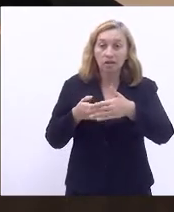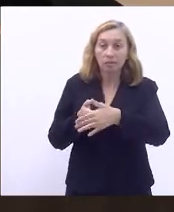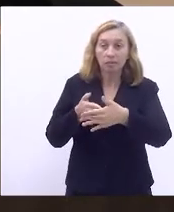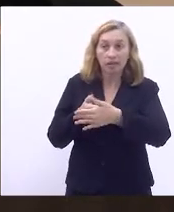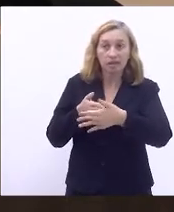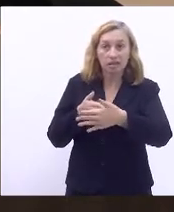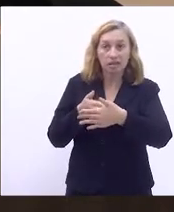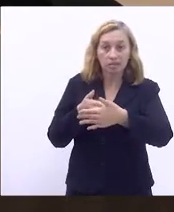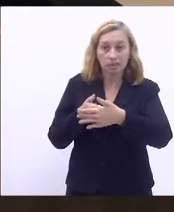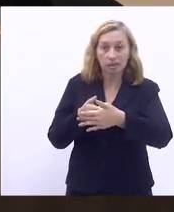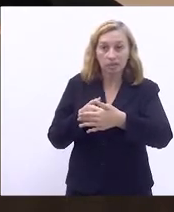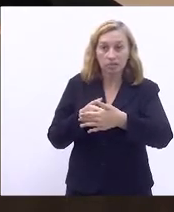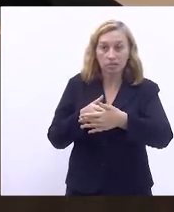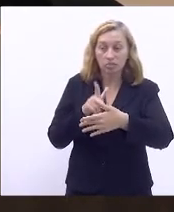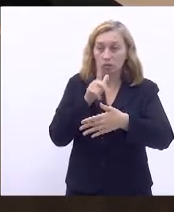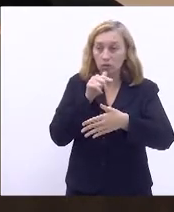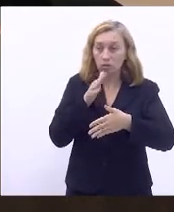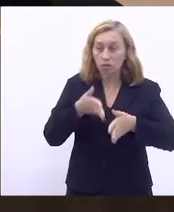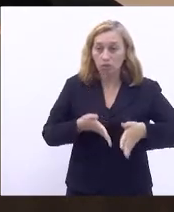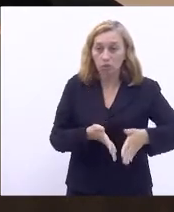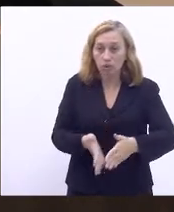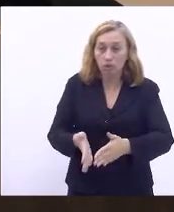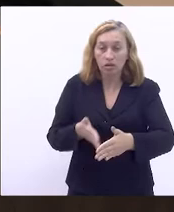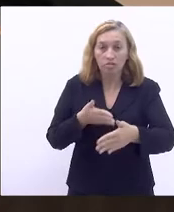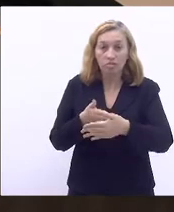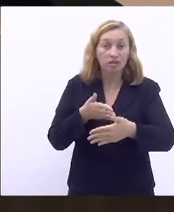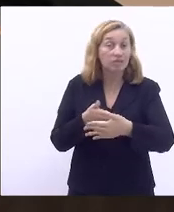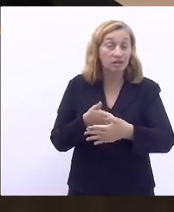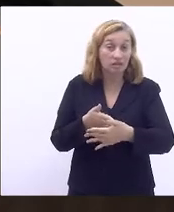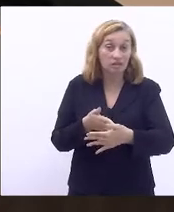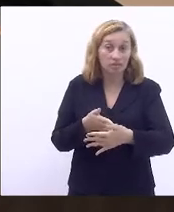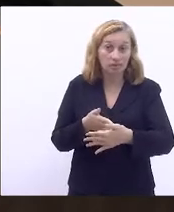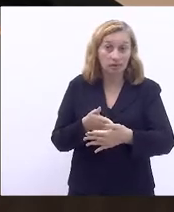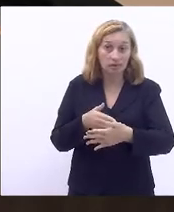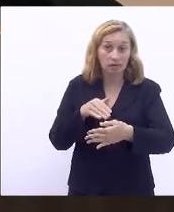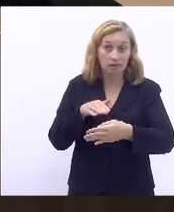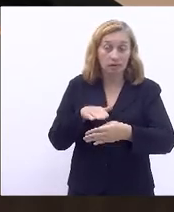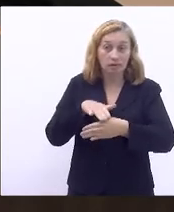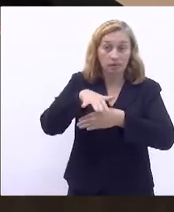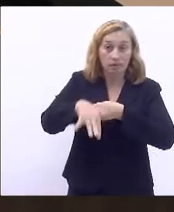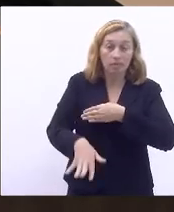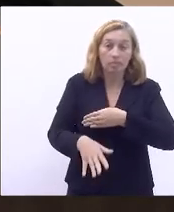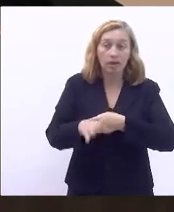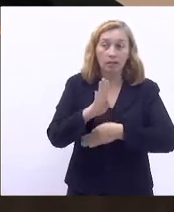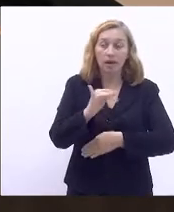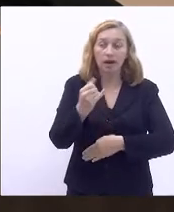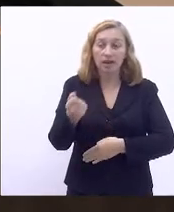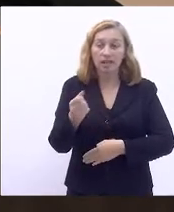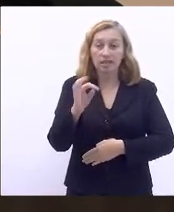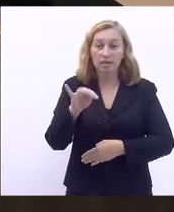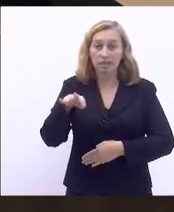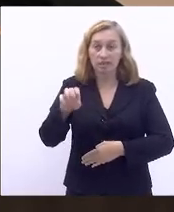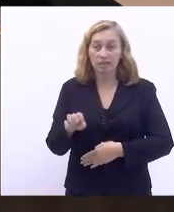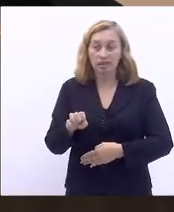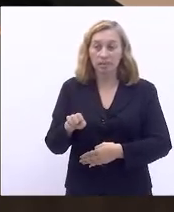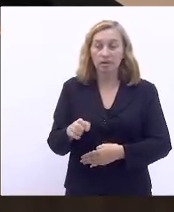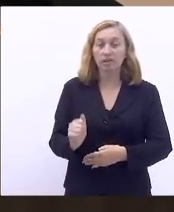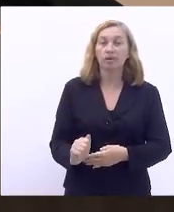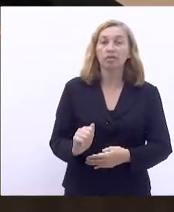na beira do rio, impedindo o deságue na Baía de Sepetiba. Com isso, os pescadores